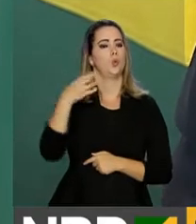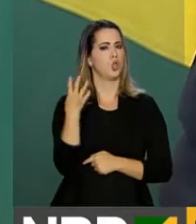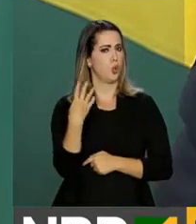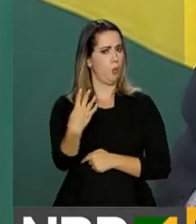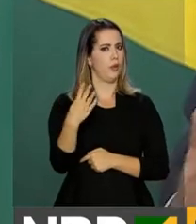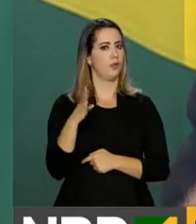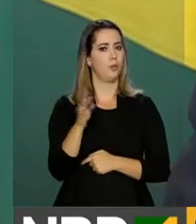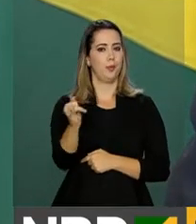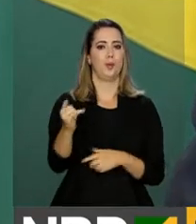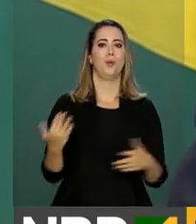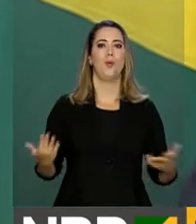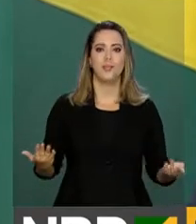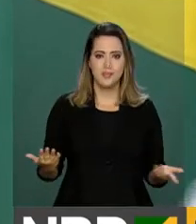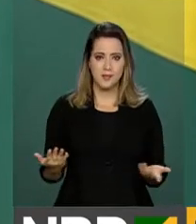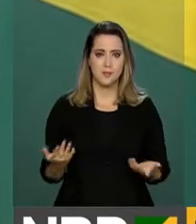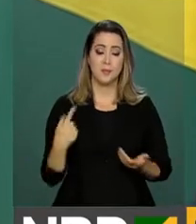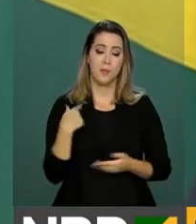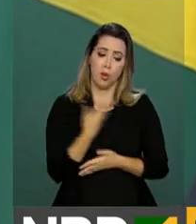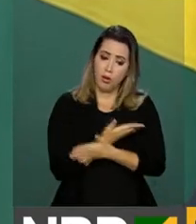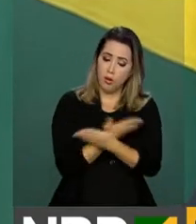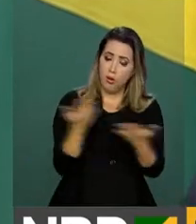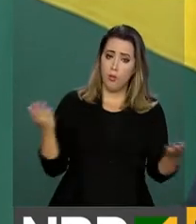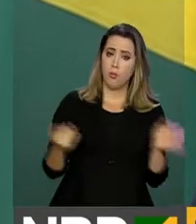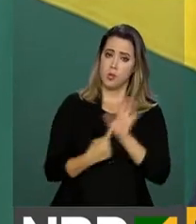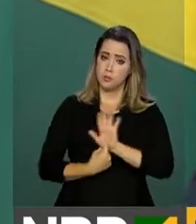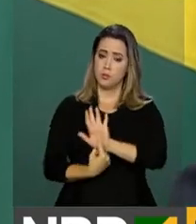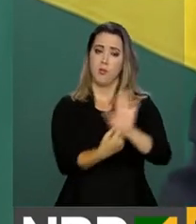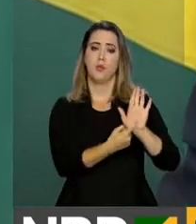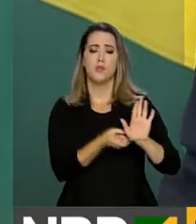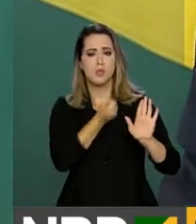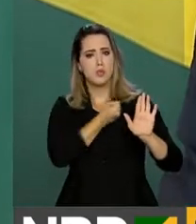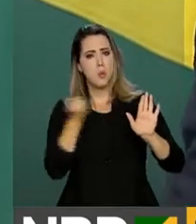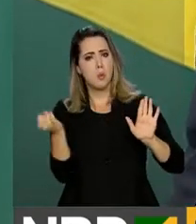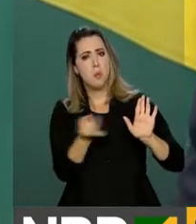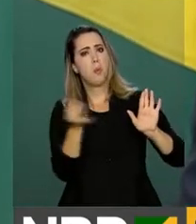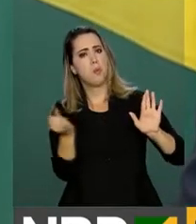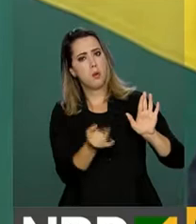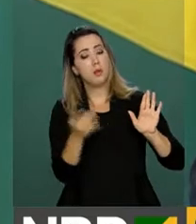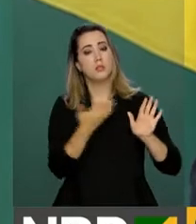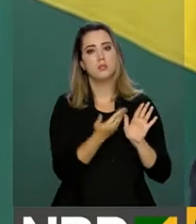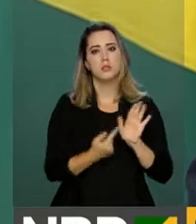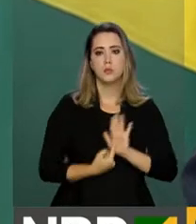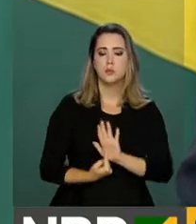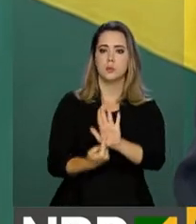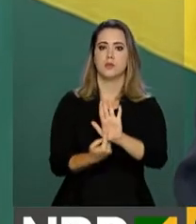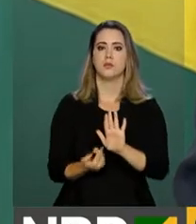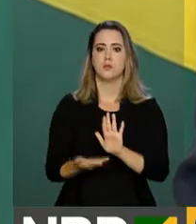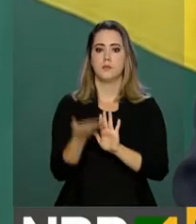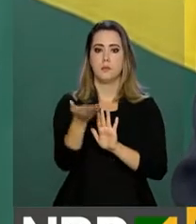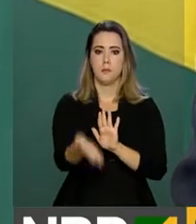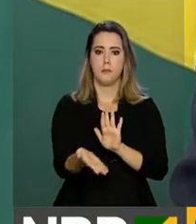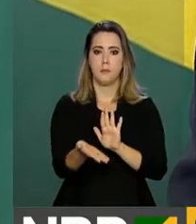milhões eu faço esse esse breve relato para revelar os companheiros